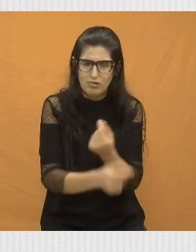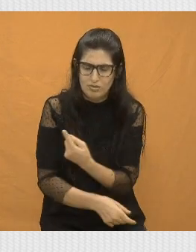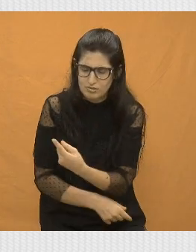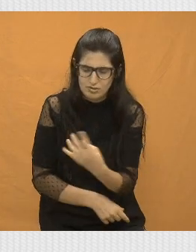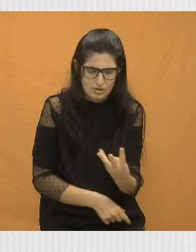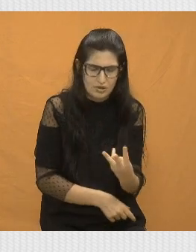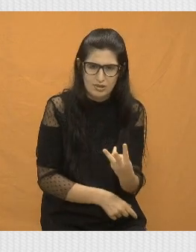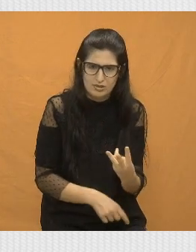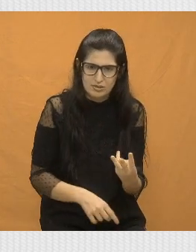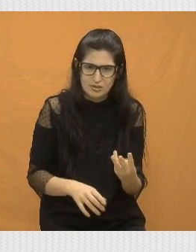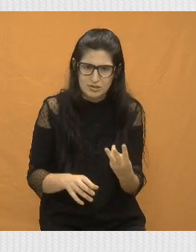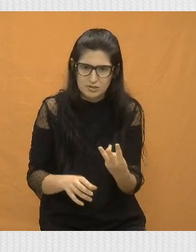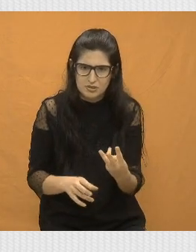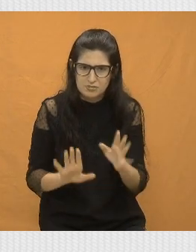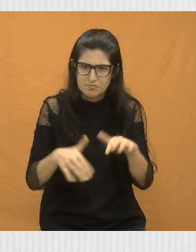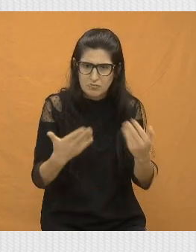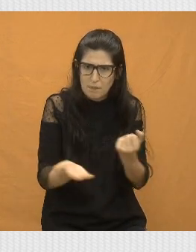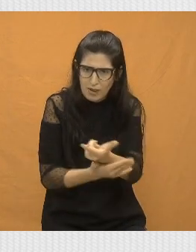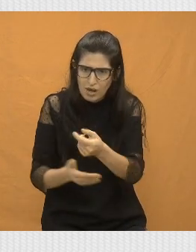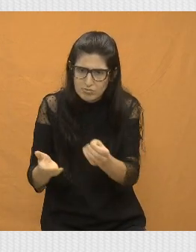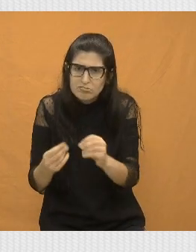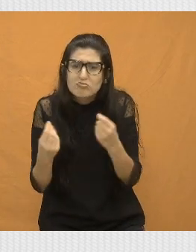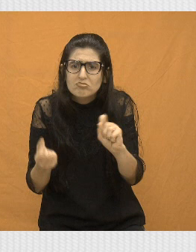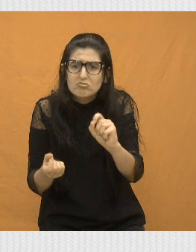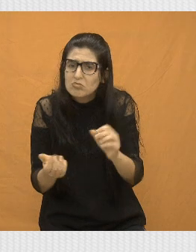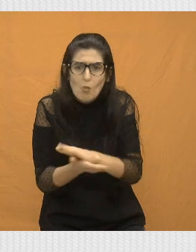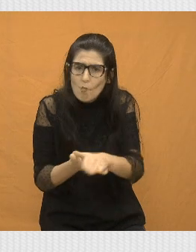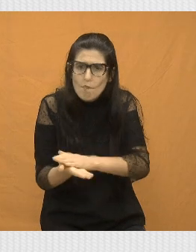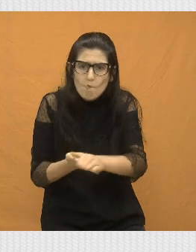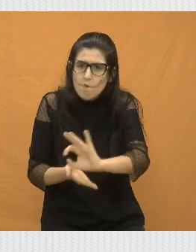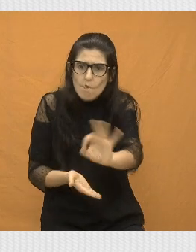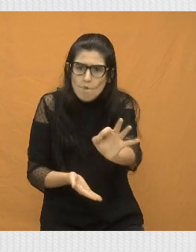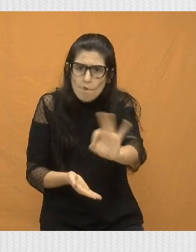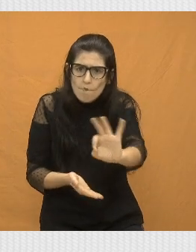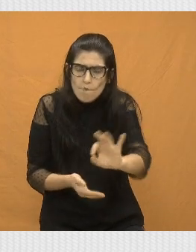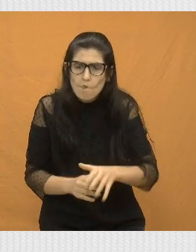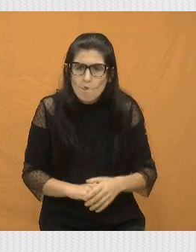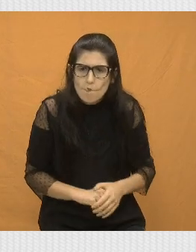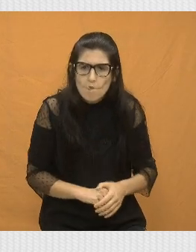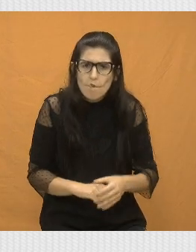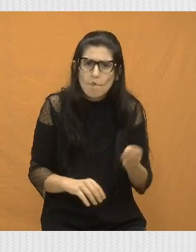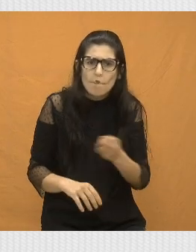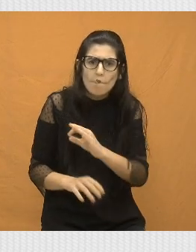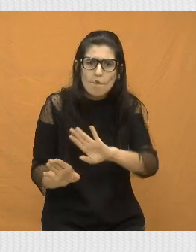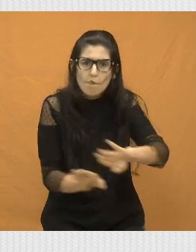foi zero. A amortização da dívida prevista no orçamento